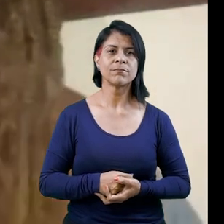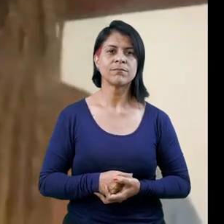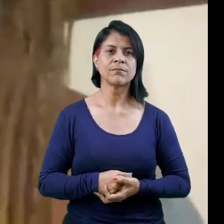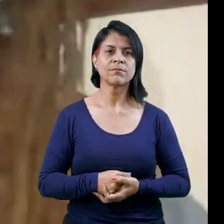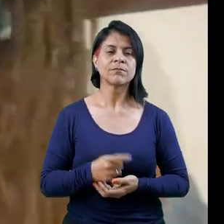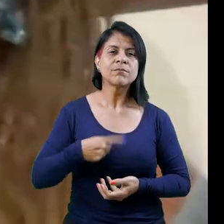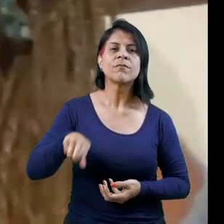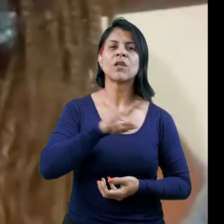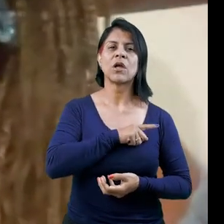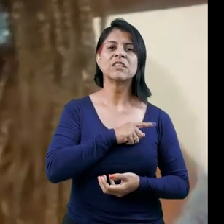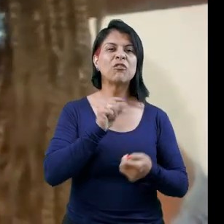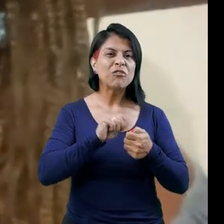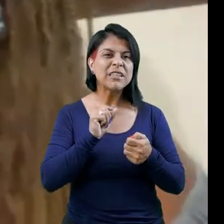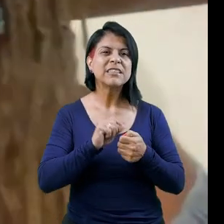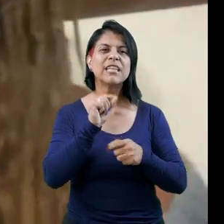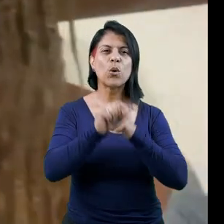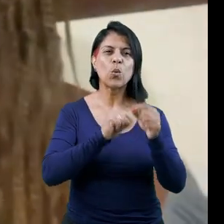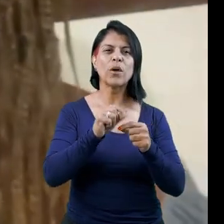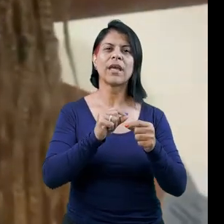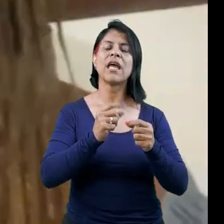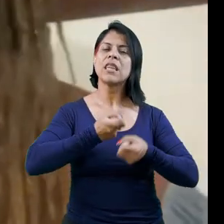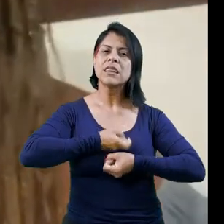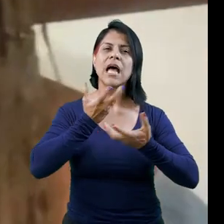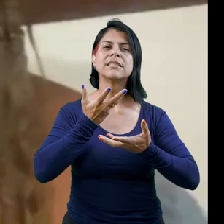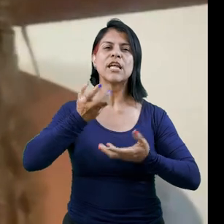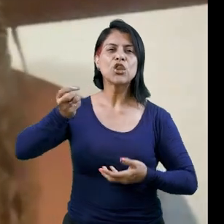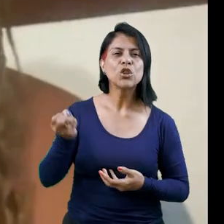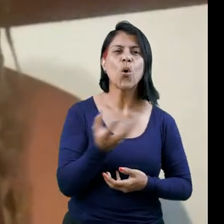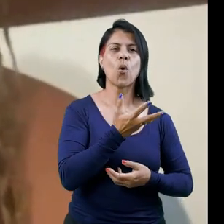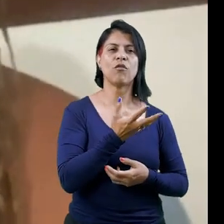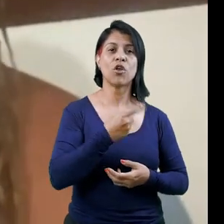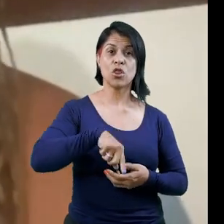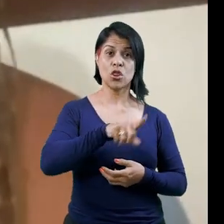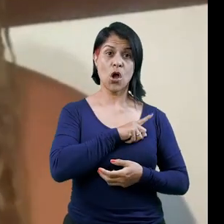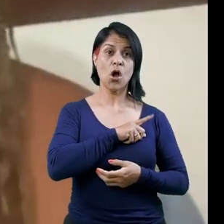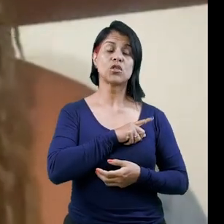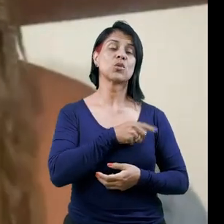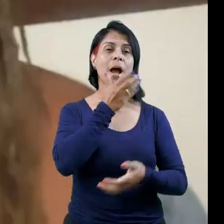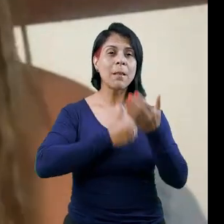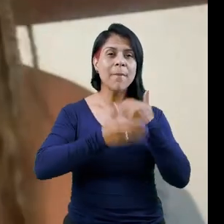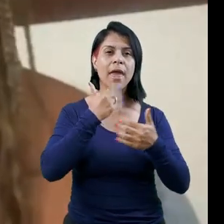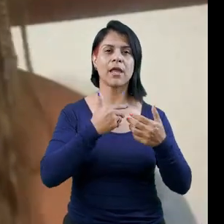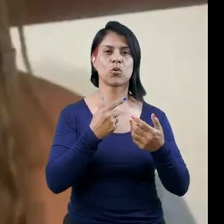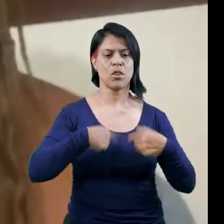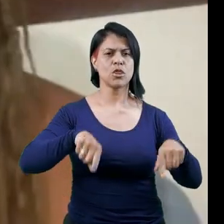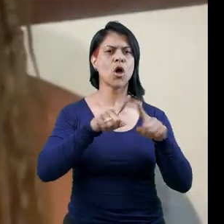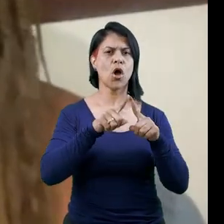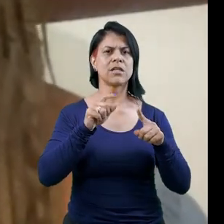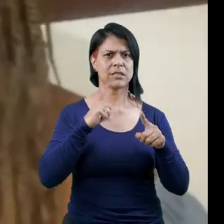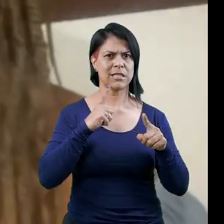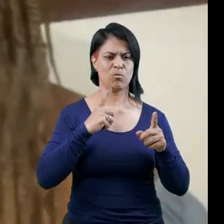de fazer nascer, de fazer semear nessa terra o nosso próprio alimento, né? Nós somos